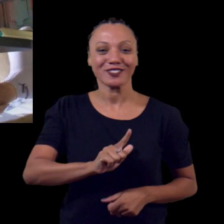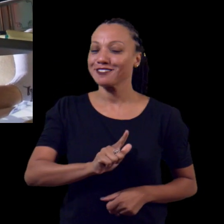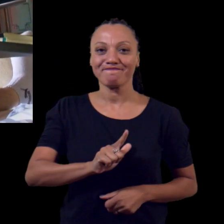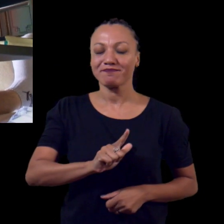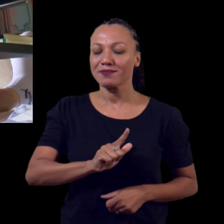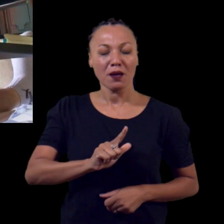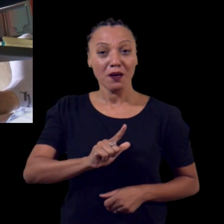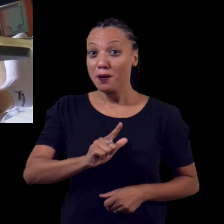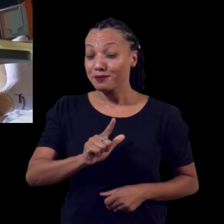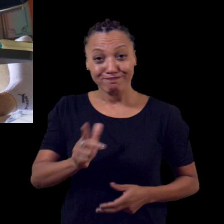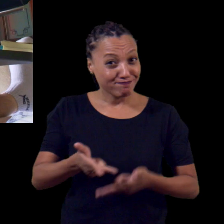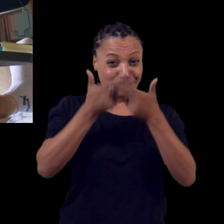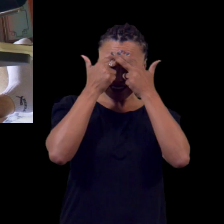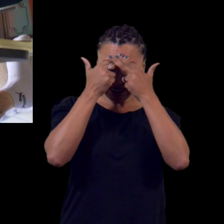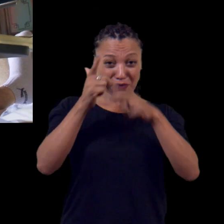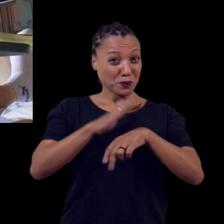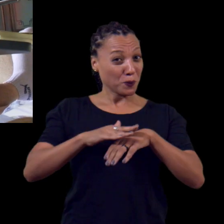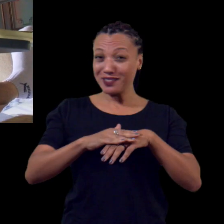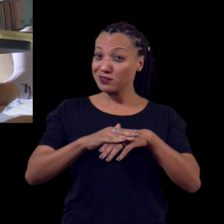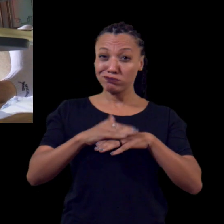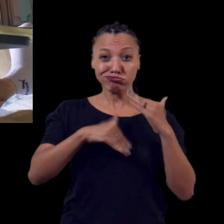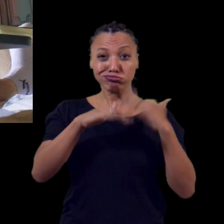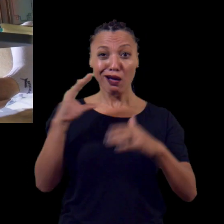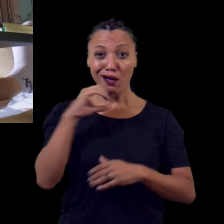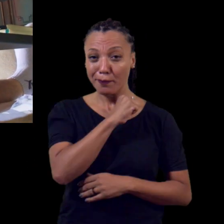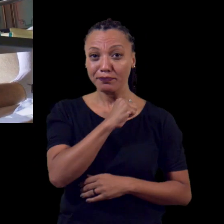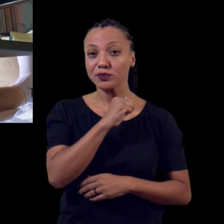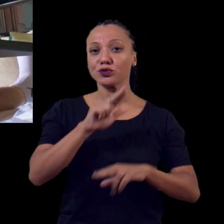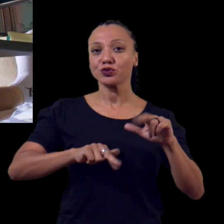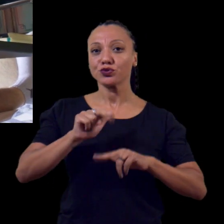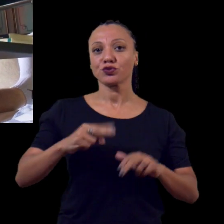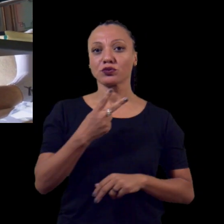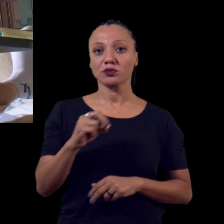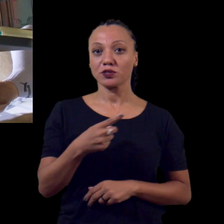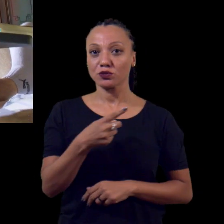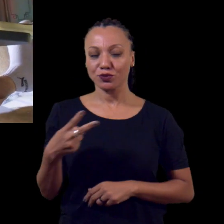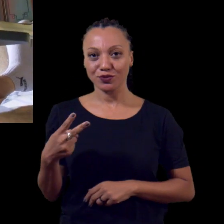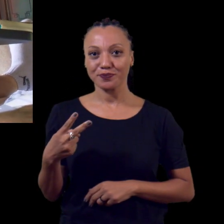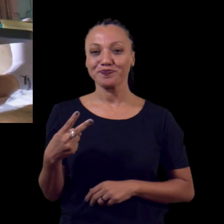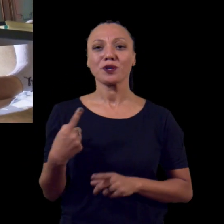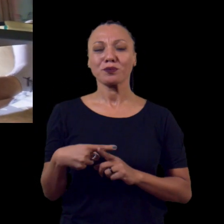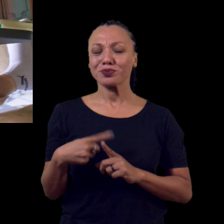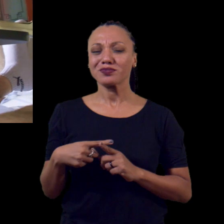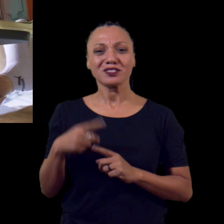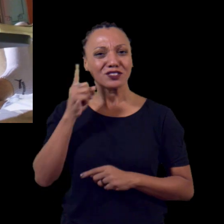2012. Depois de alguns dias com bastante dificuldade para respirar, precisei ser internado para fazer uma